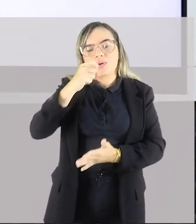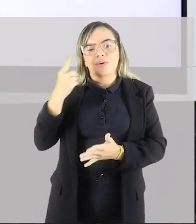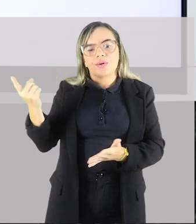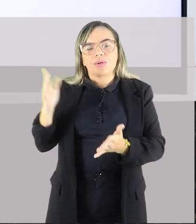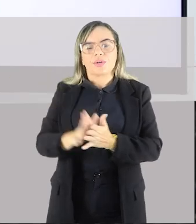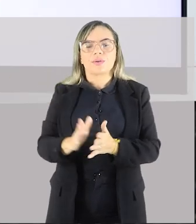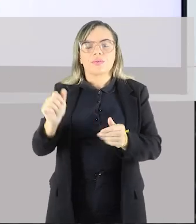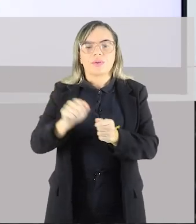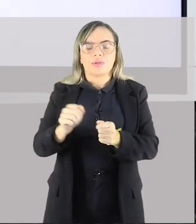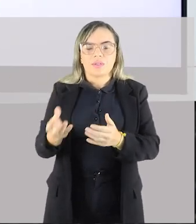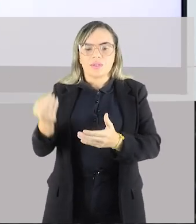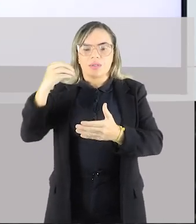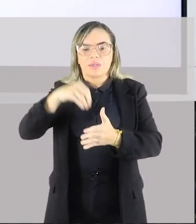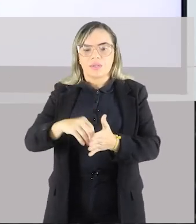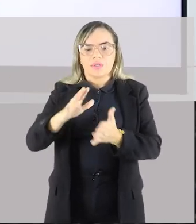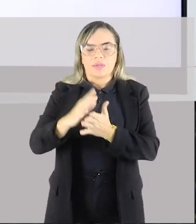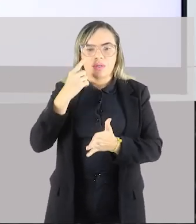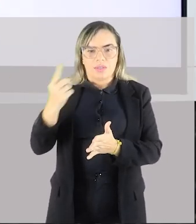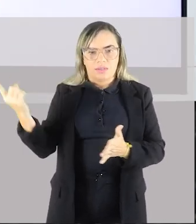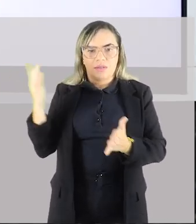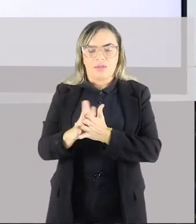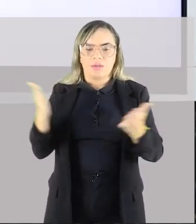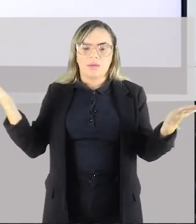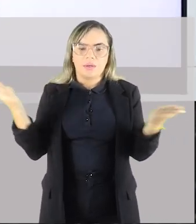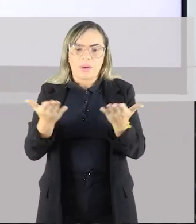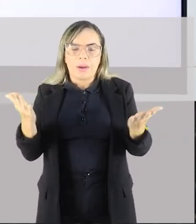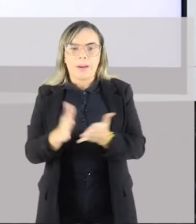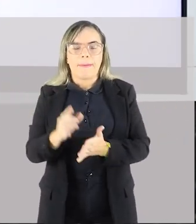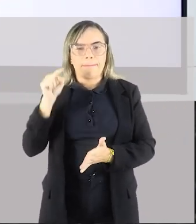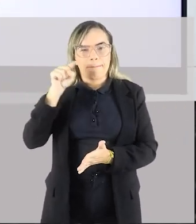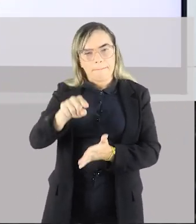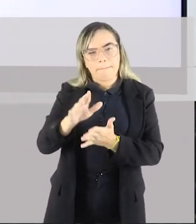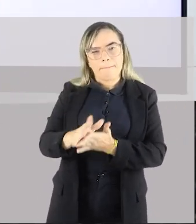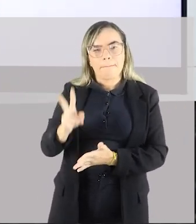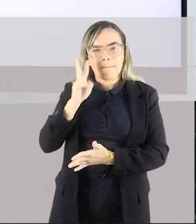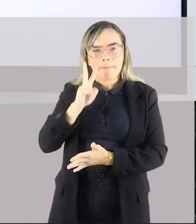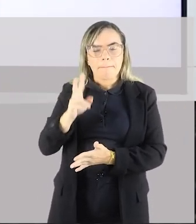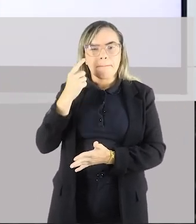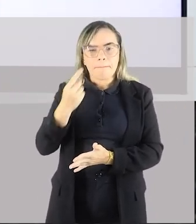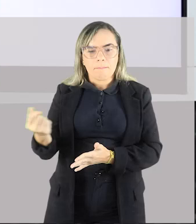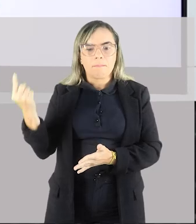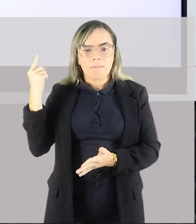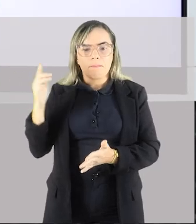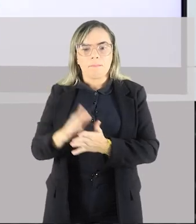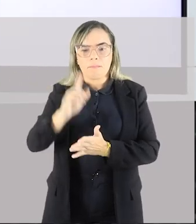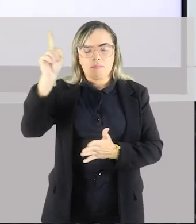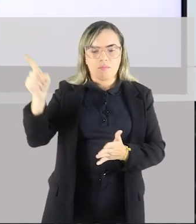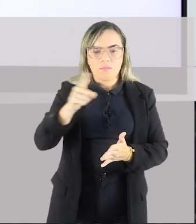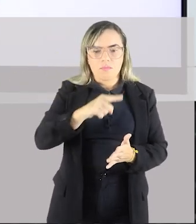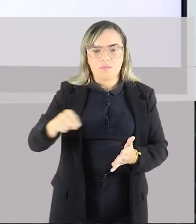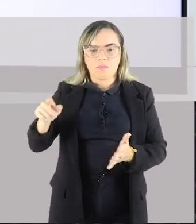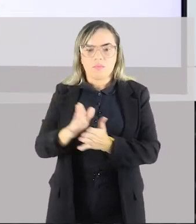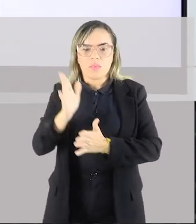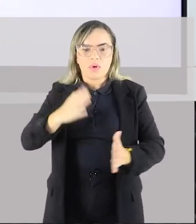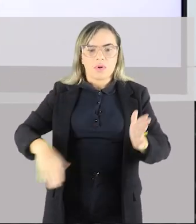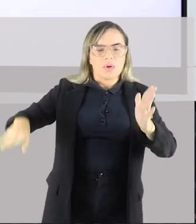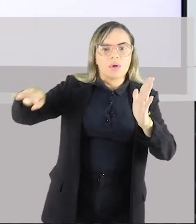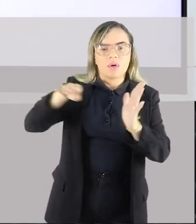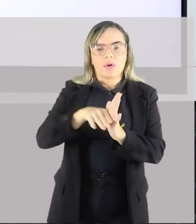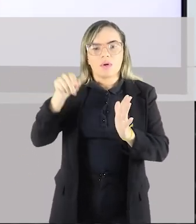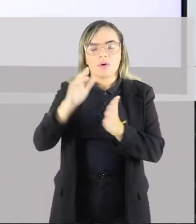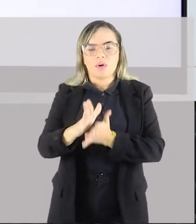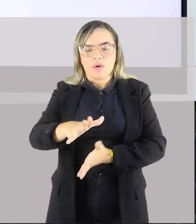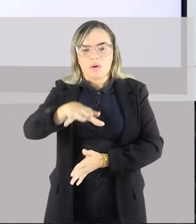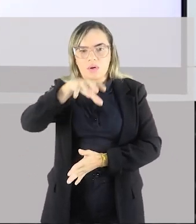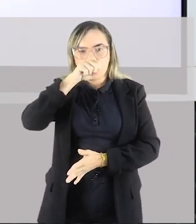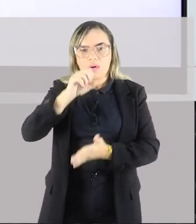Ele entra agora, nesse processo, tá? Onde você vai observar que esse oxigênio, ele chega justamente,